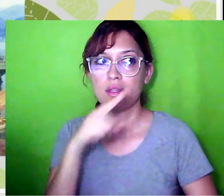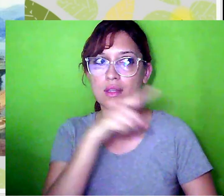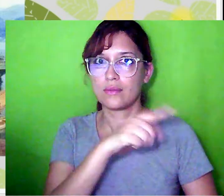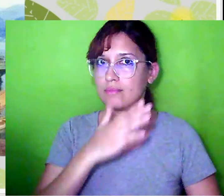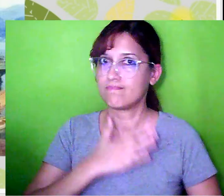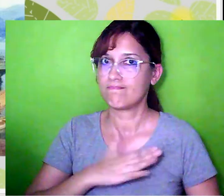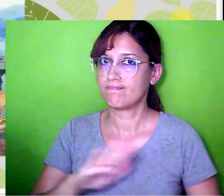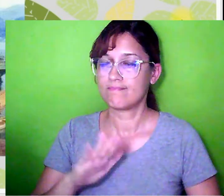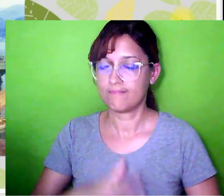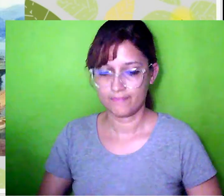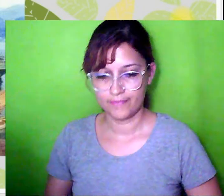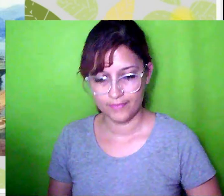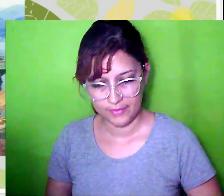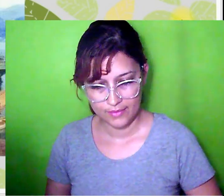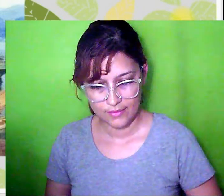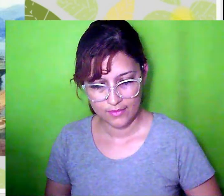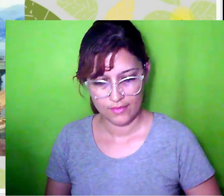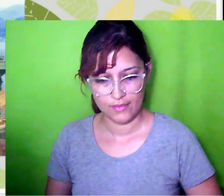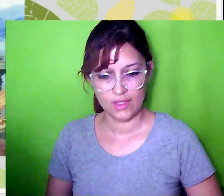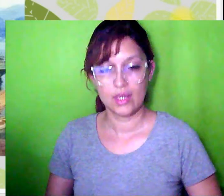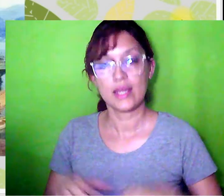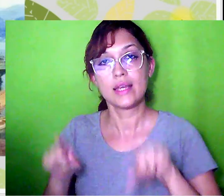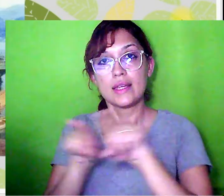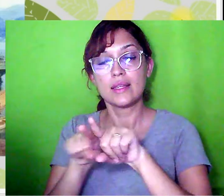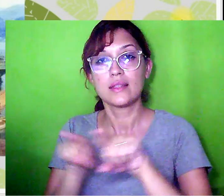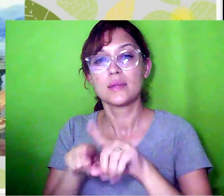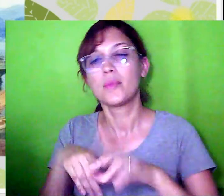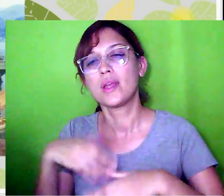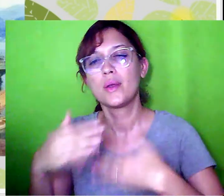Inglaterra, Portugal teria perdas.